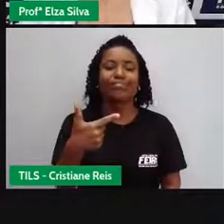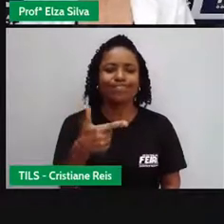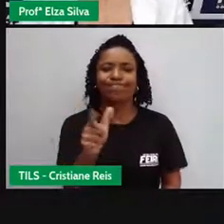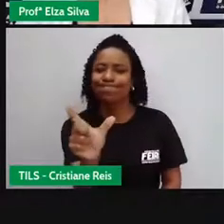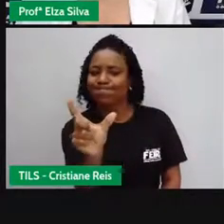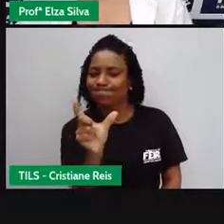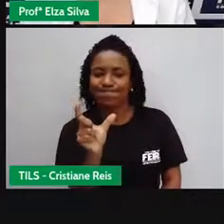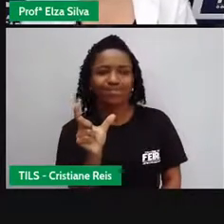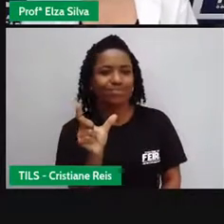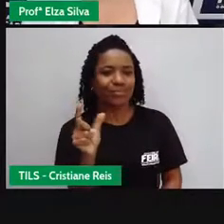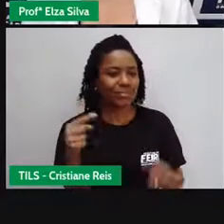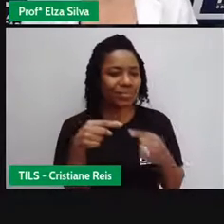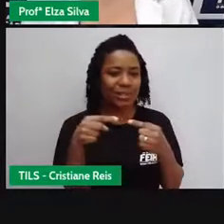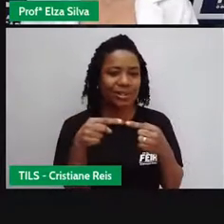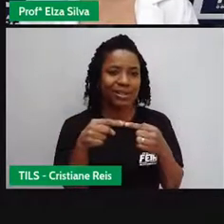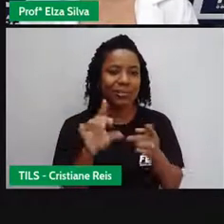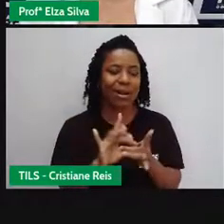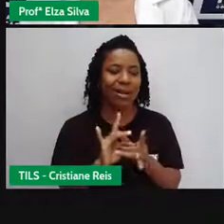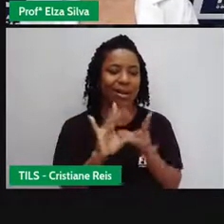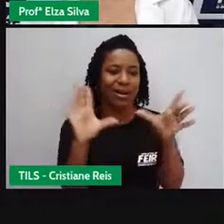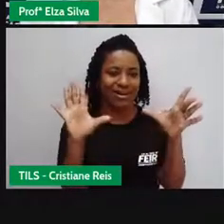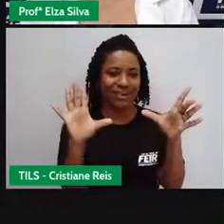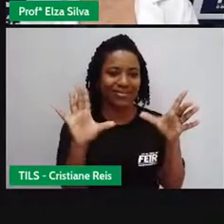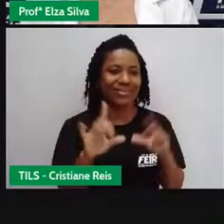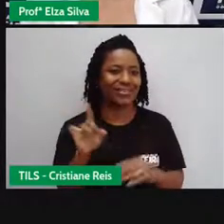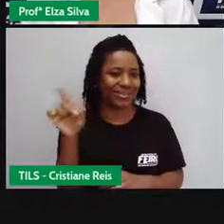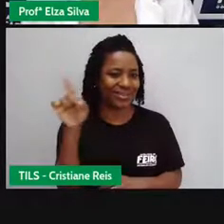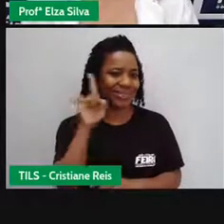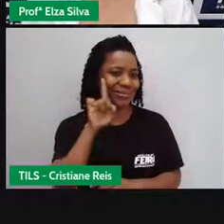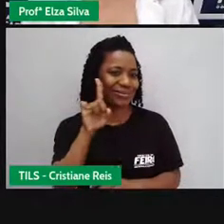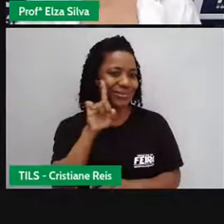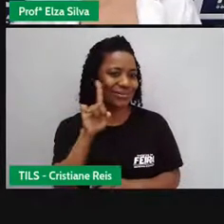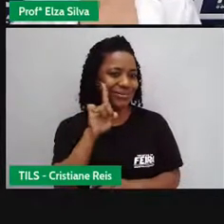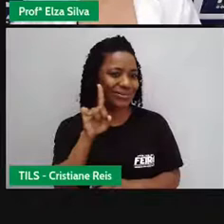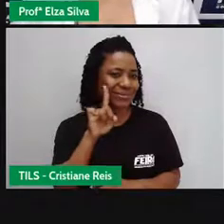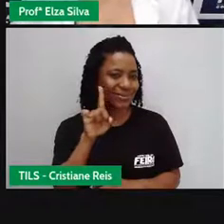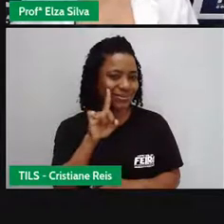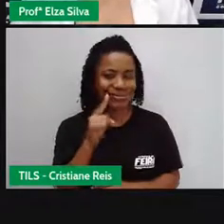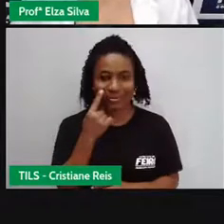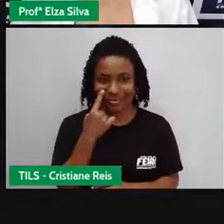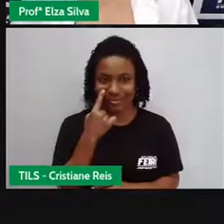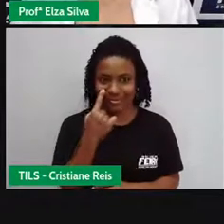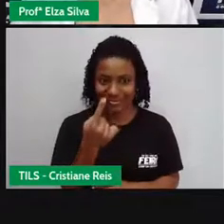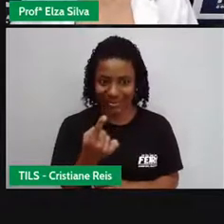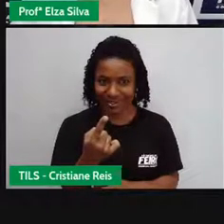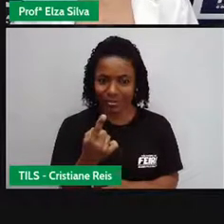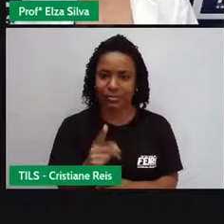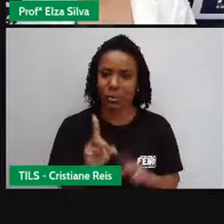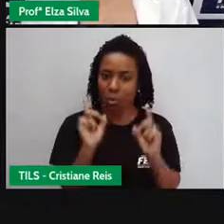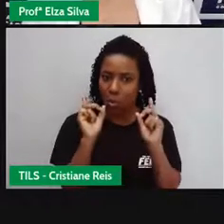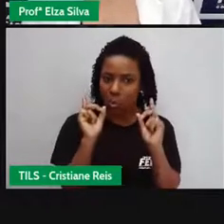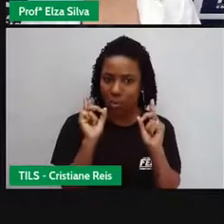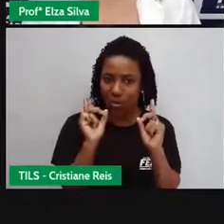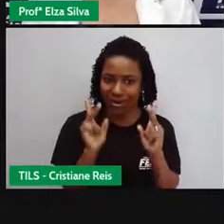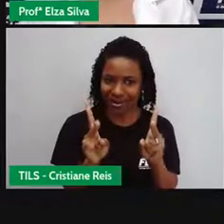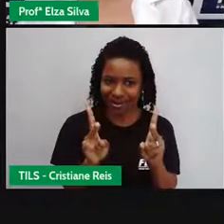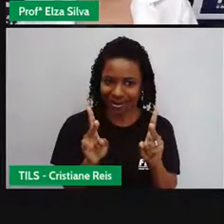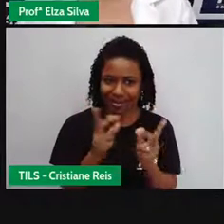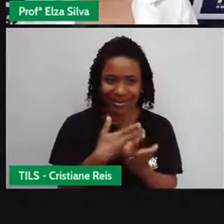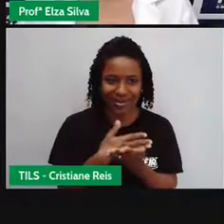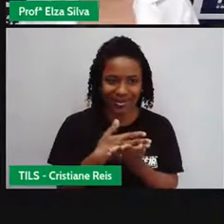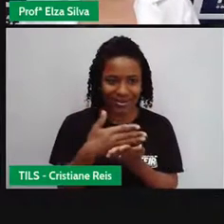ao Dia da Independência nos Estados Unidos. Ok? Clica em OK para que você possa avançar